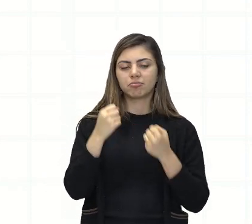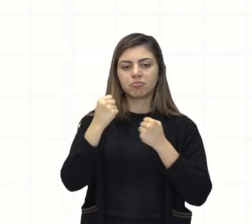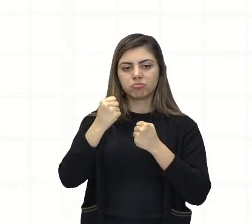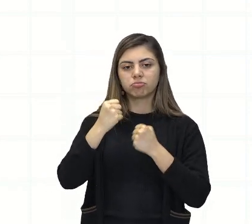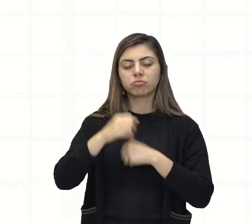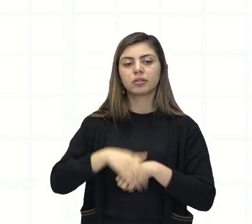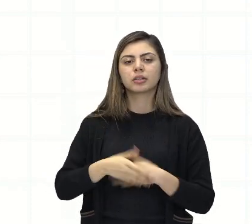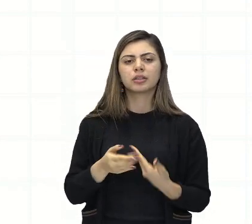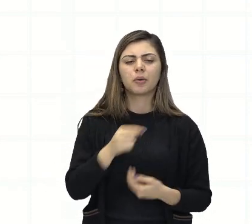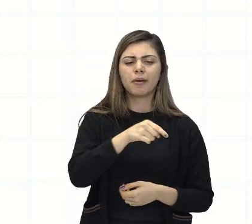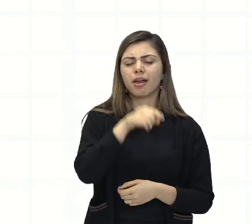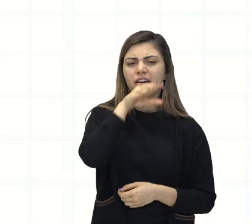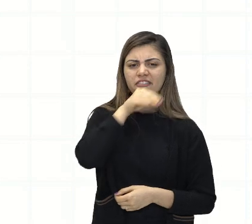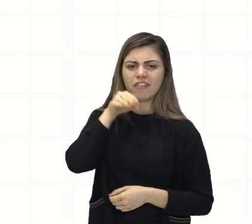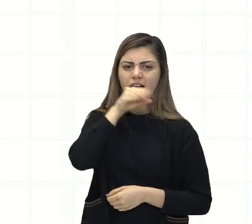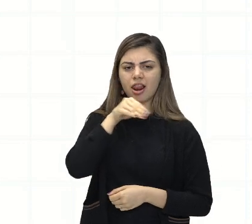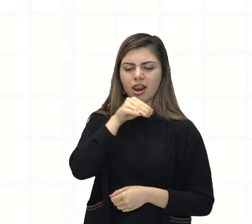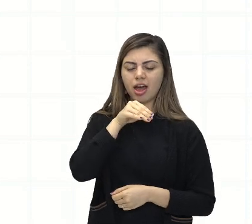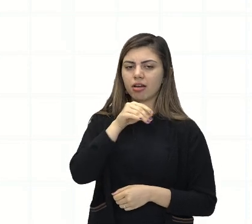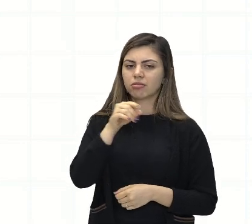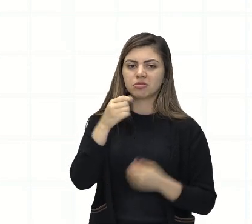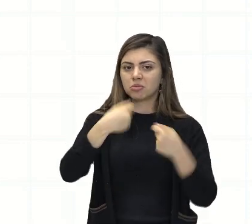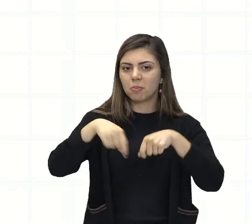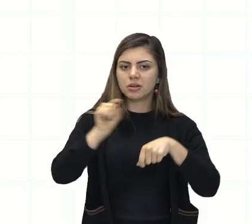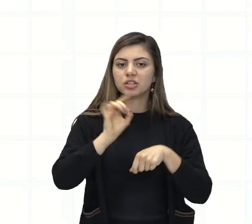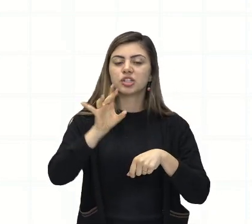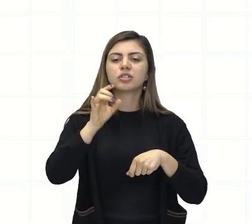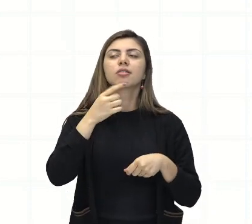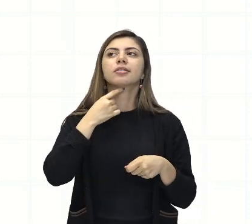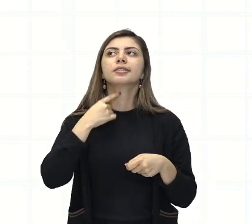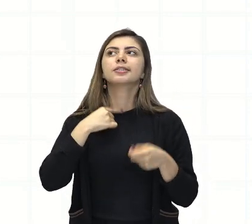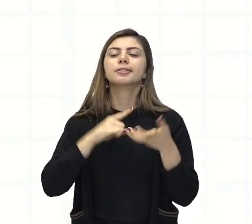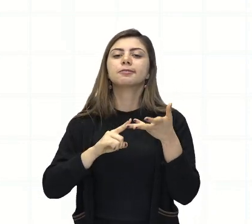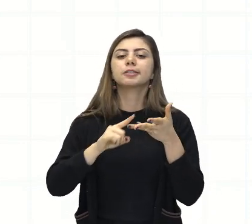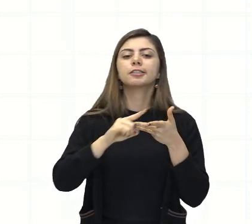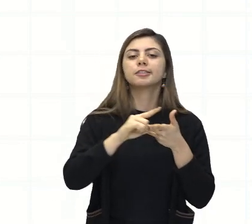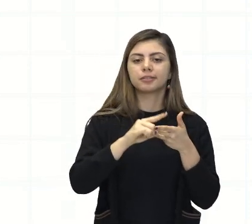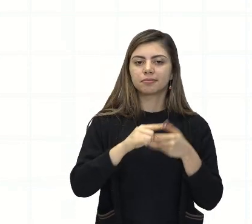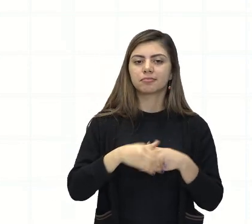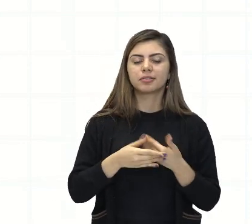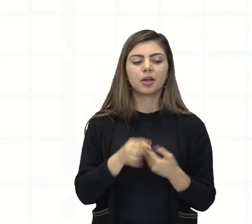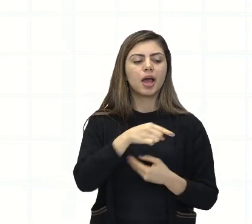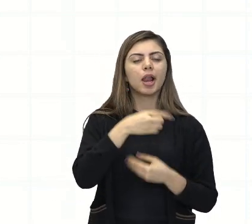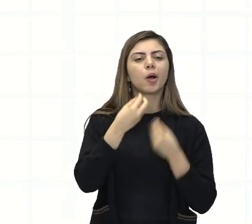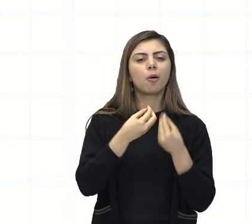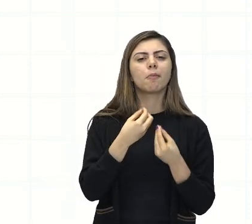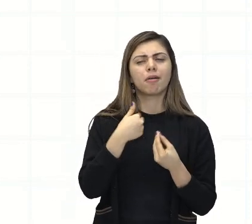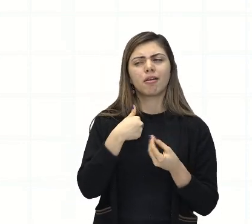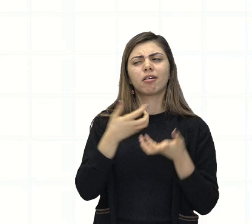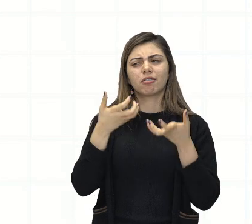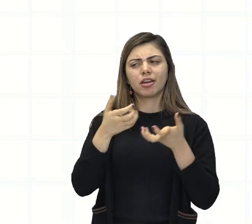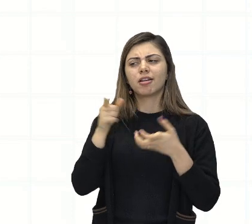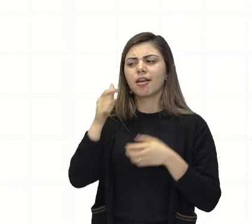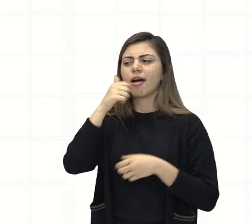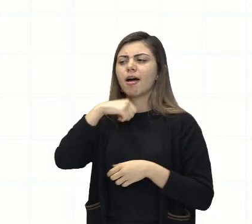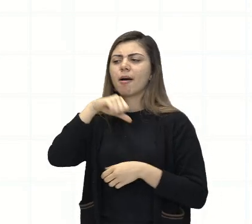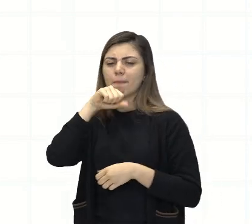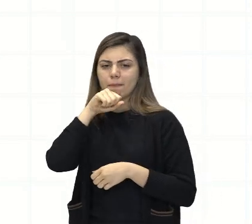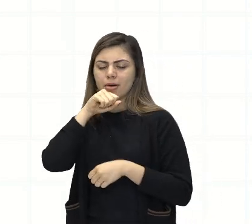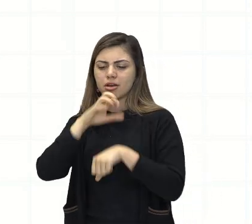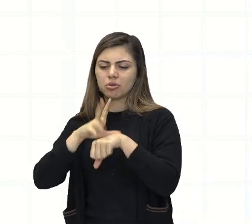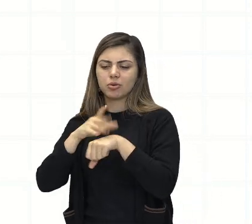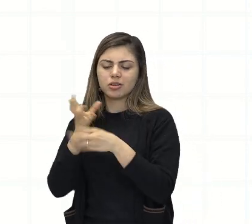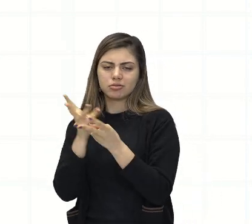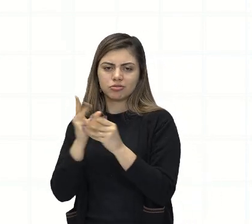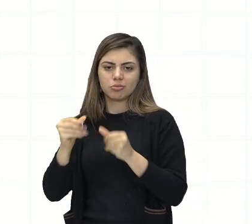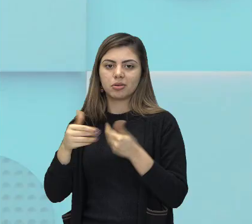precisa querer. E ela queria que a mãe sarasse, abraçou, foi carinhosa com a mãe, e o que foi que aconteceu? A mãe sarou. Então